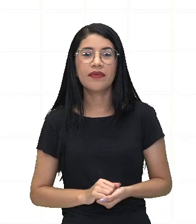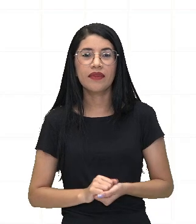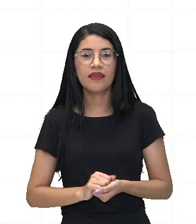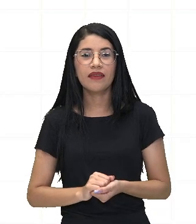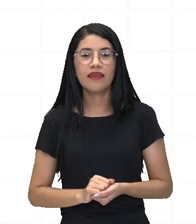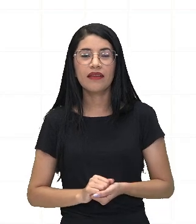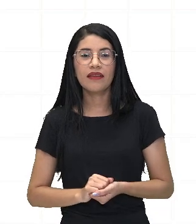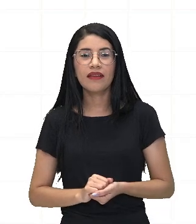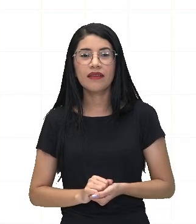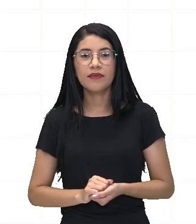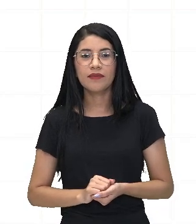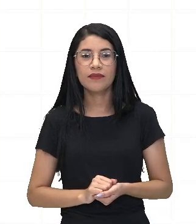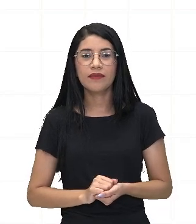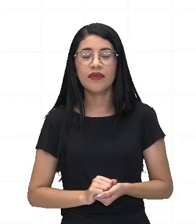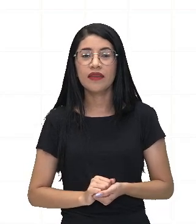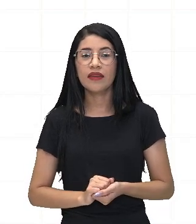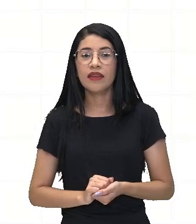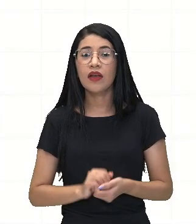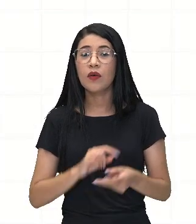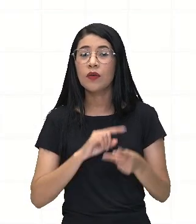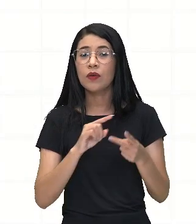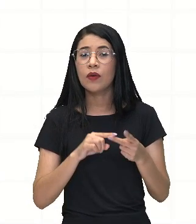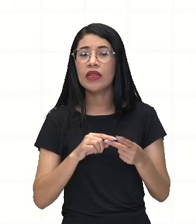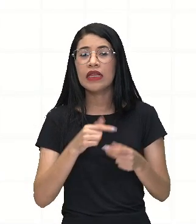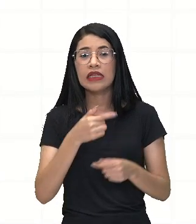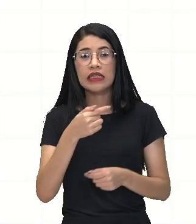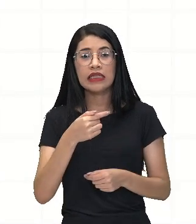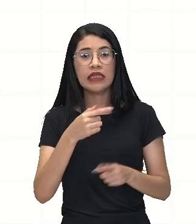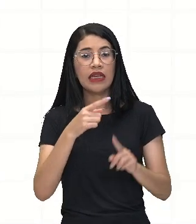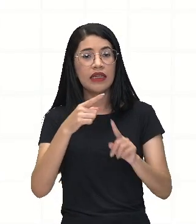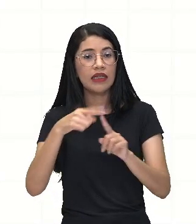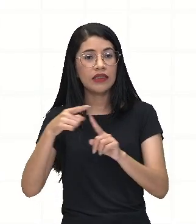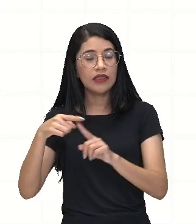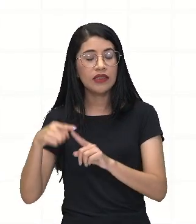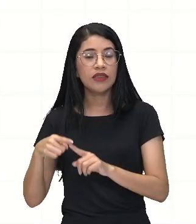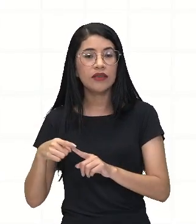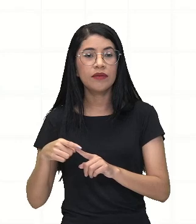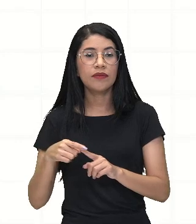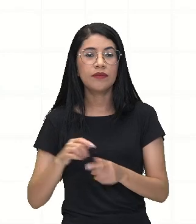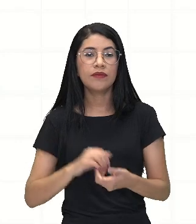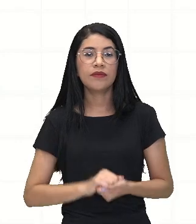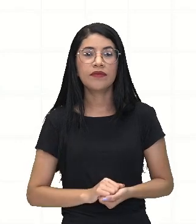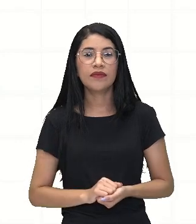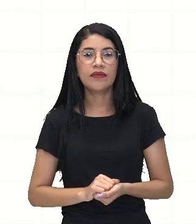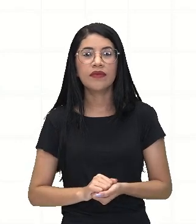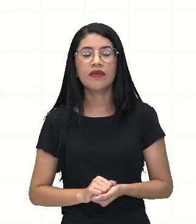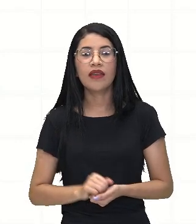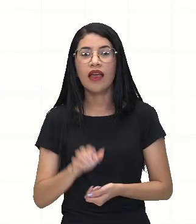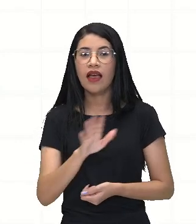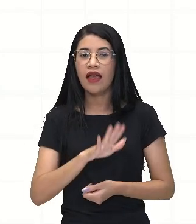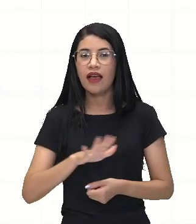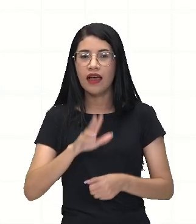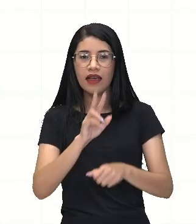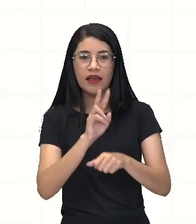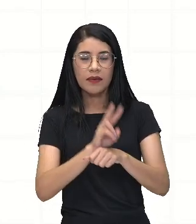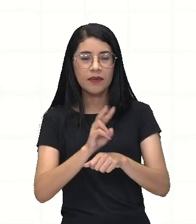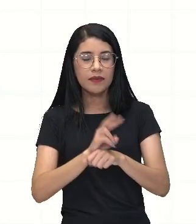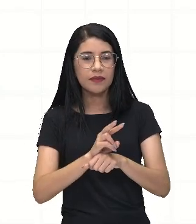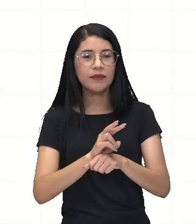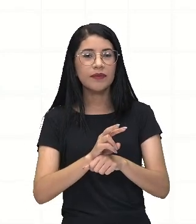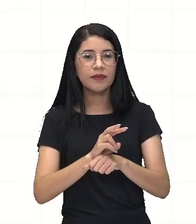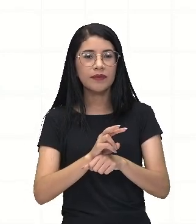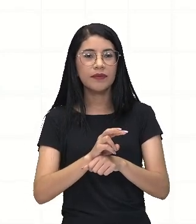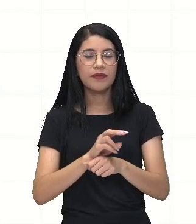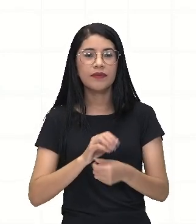Então, dentro desse grupo, nós temos 7 categorias. A área de proteção